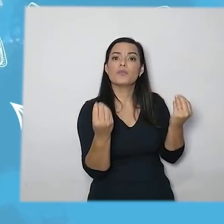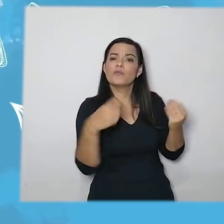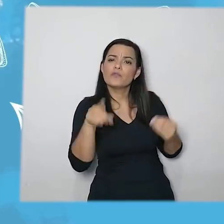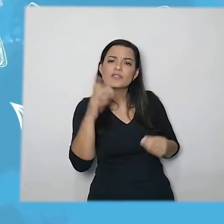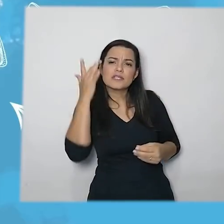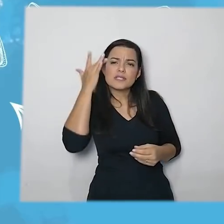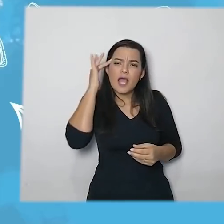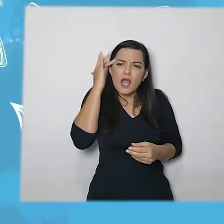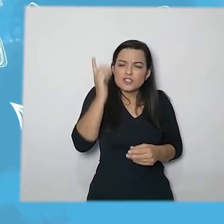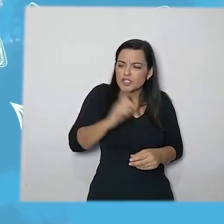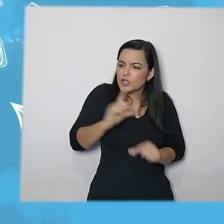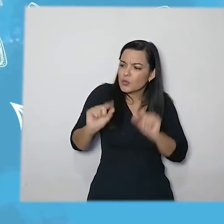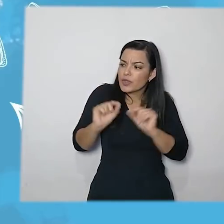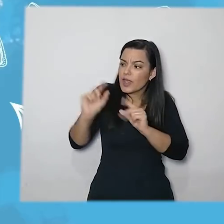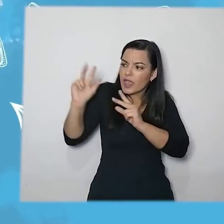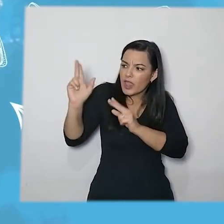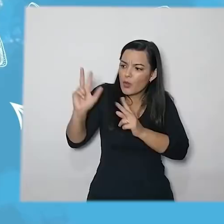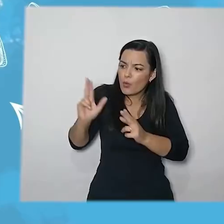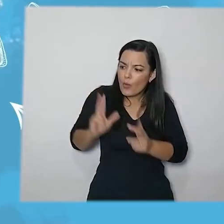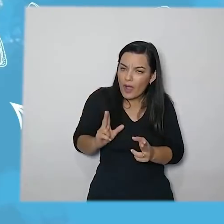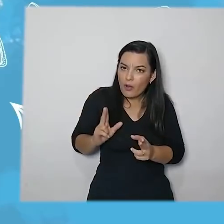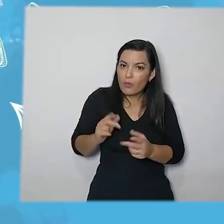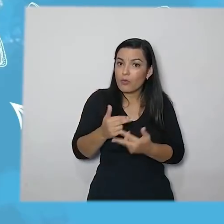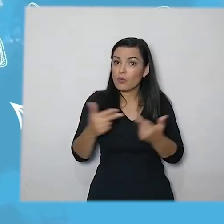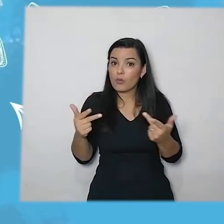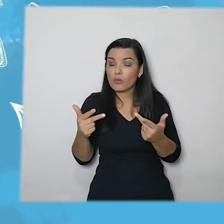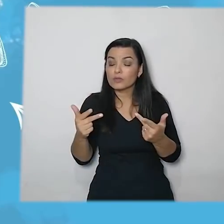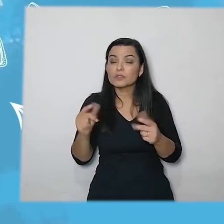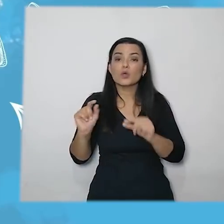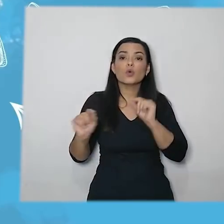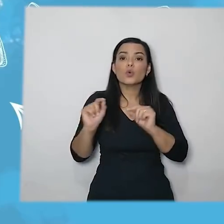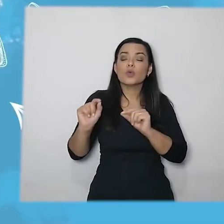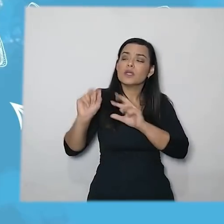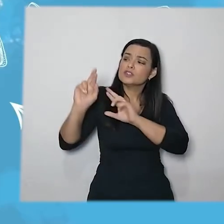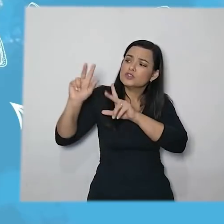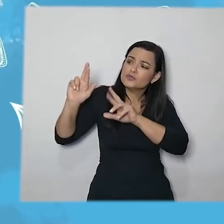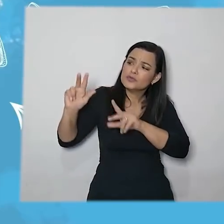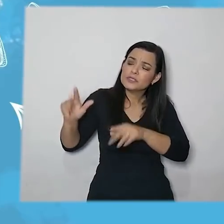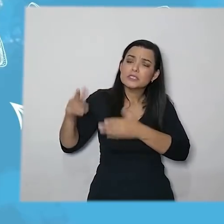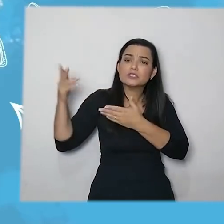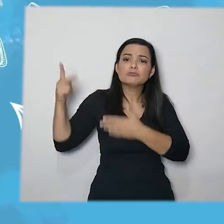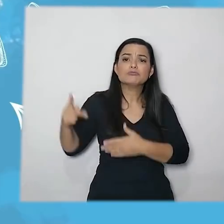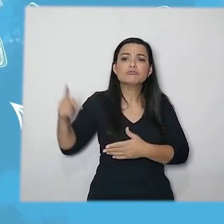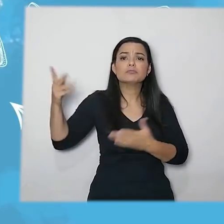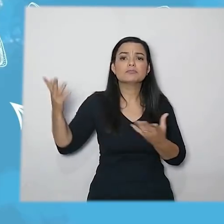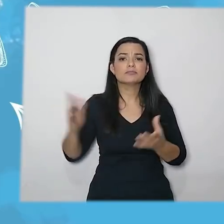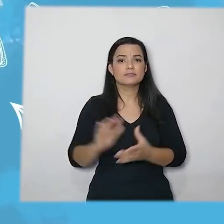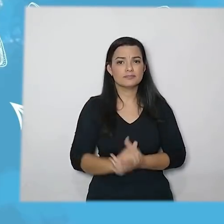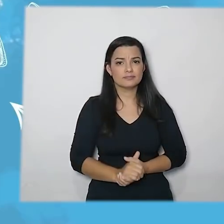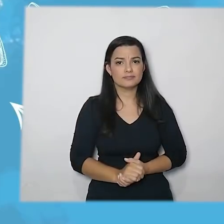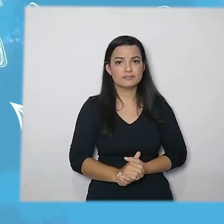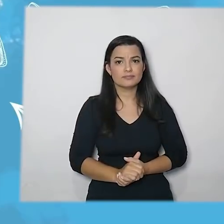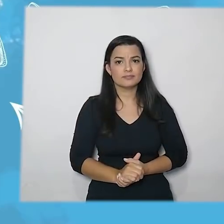igual e o que vocês acham que nós temos de diferente entre esses dois seres vivos?